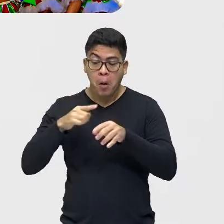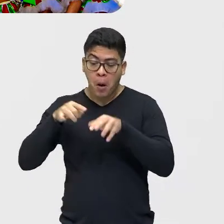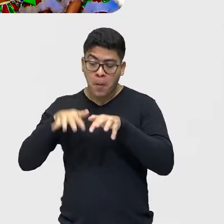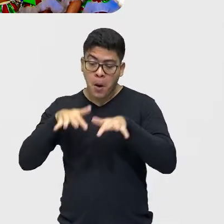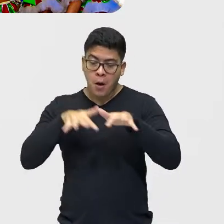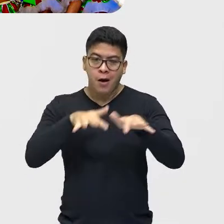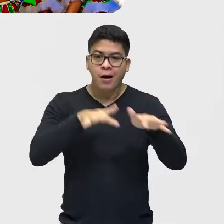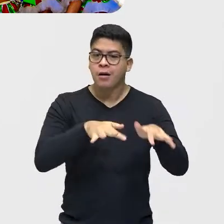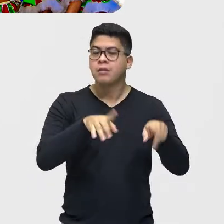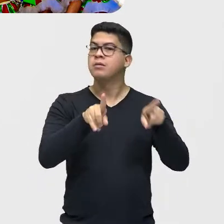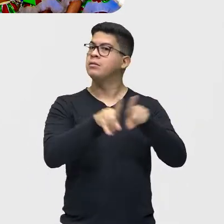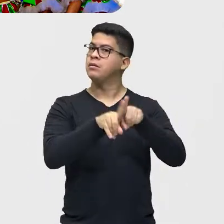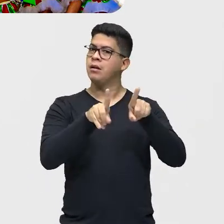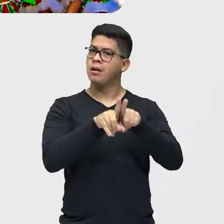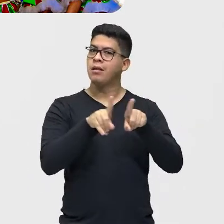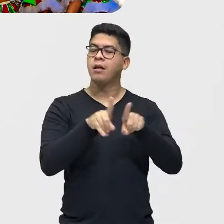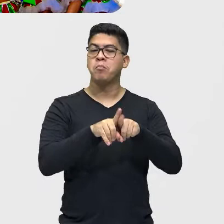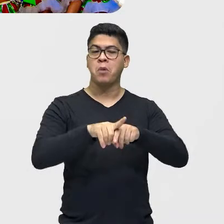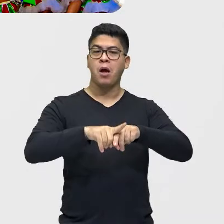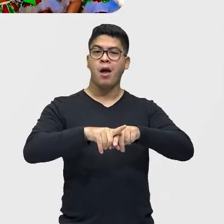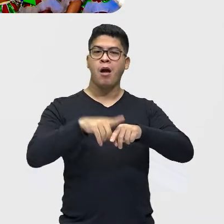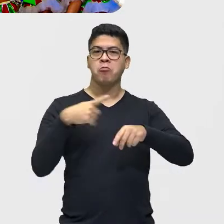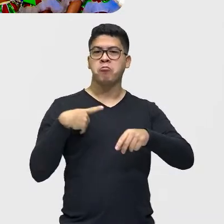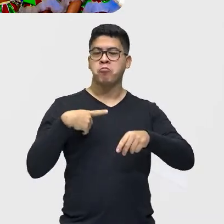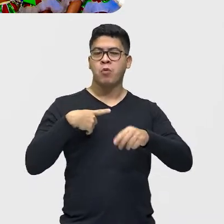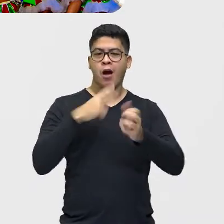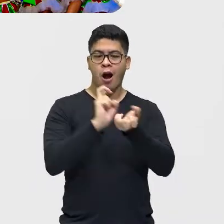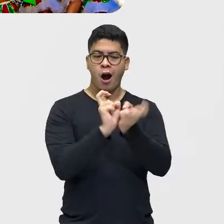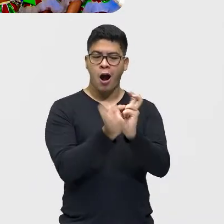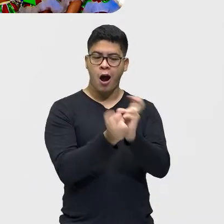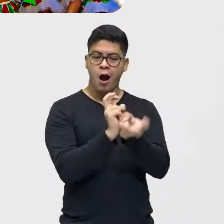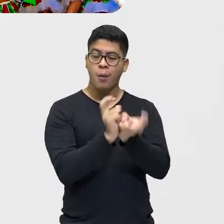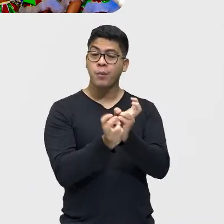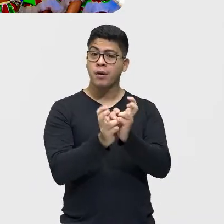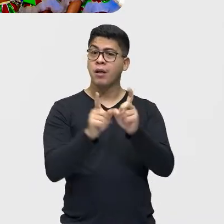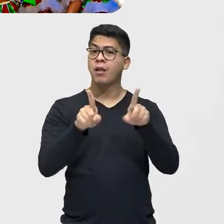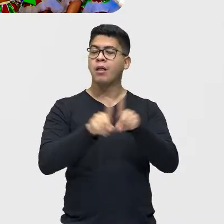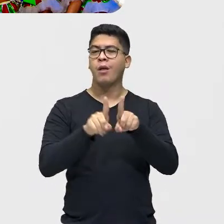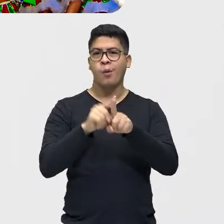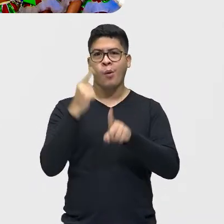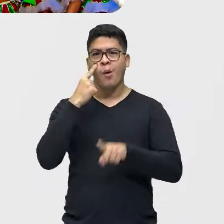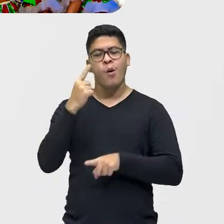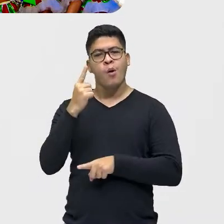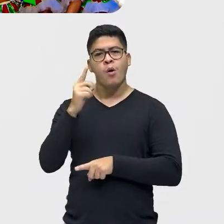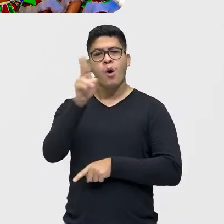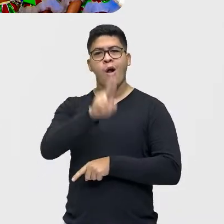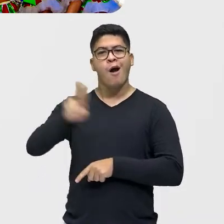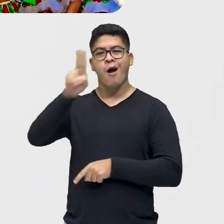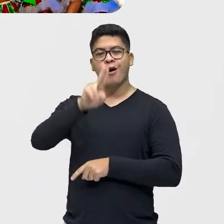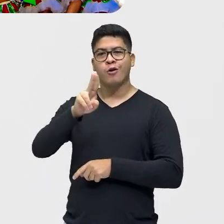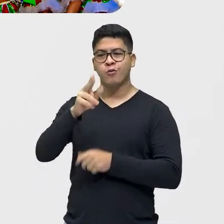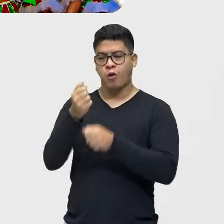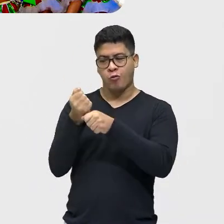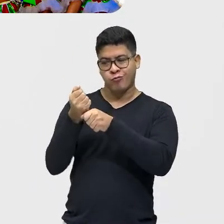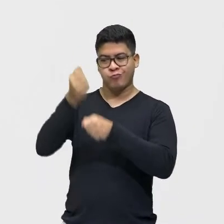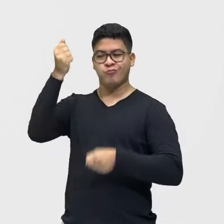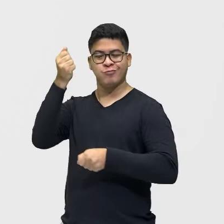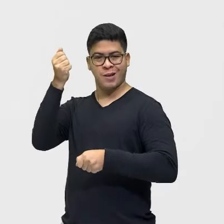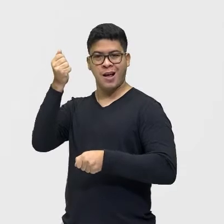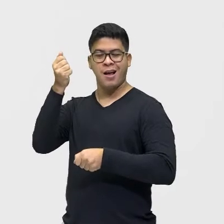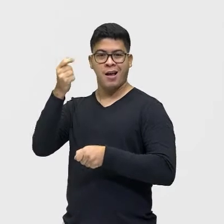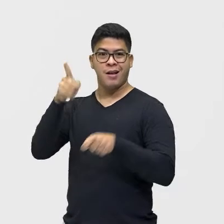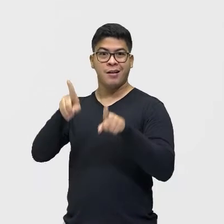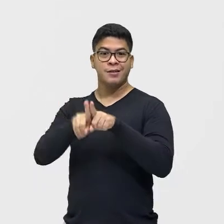onde esse nosso dançarino utiliza aí uma sombrinha para fazer os seus movimentos. Assim como o frevo, nós também temos